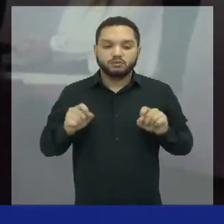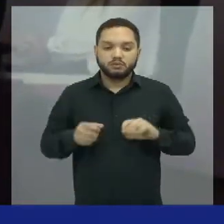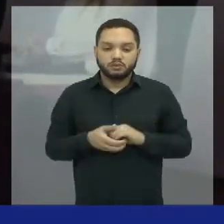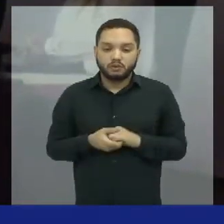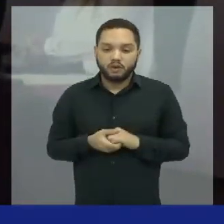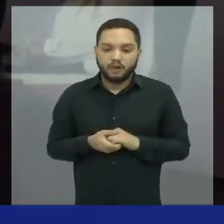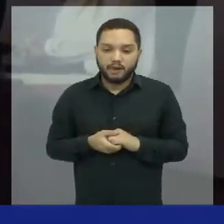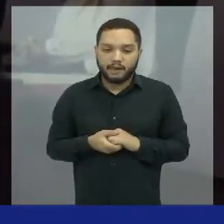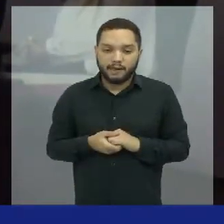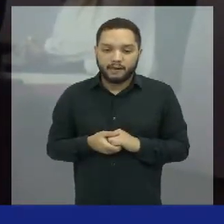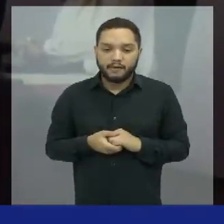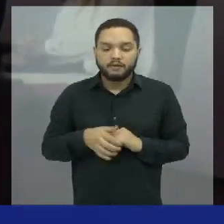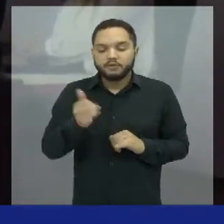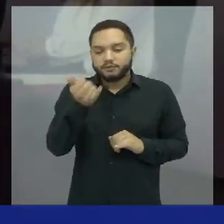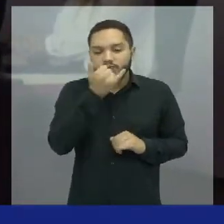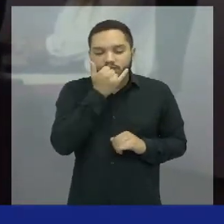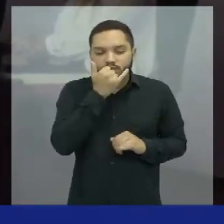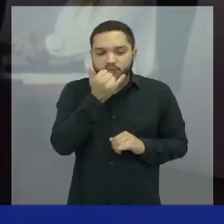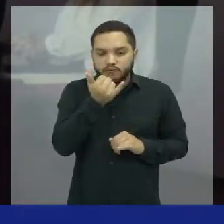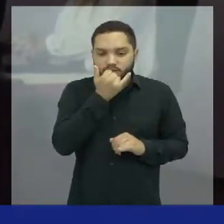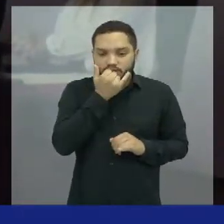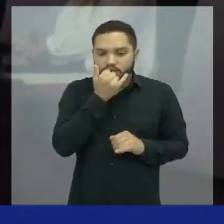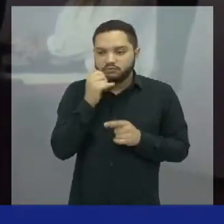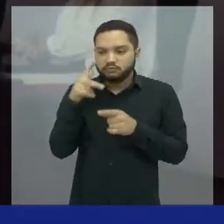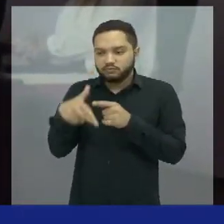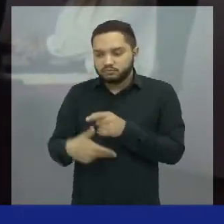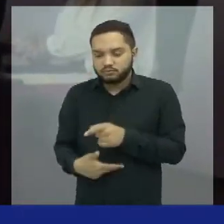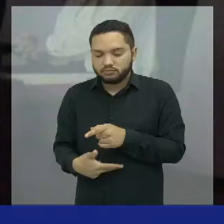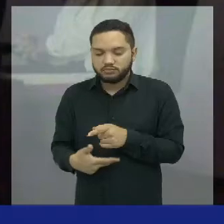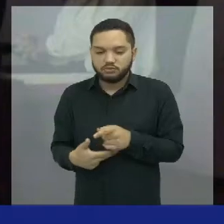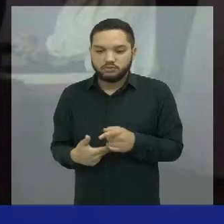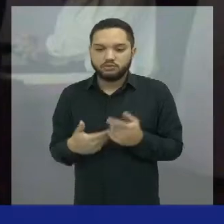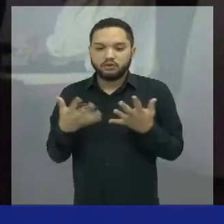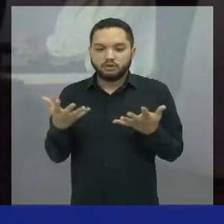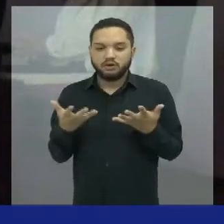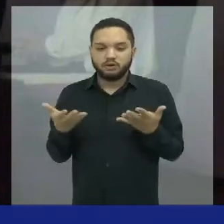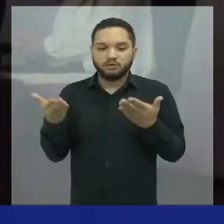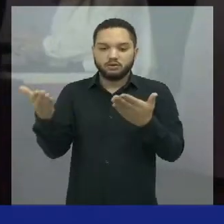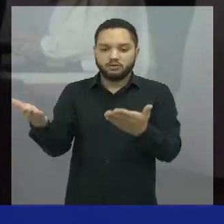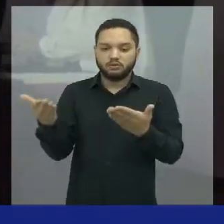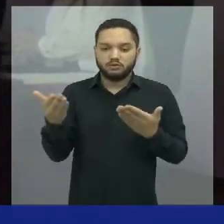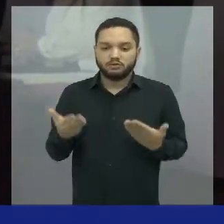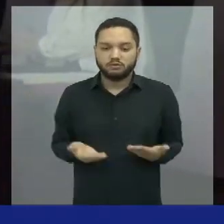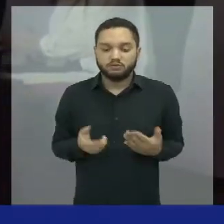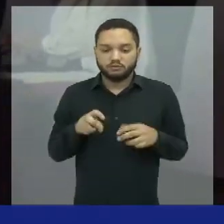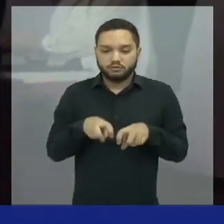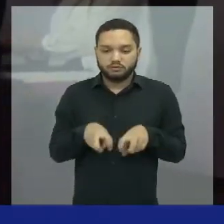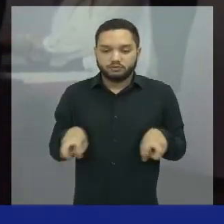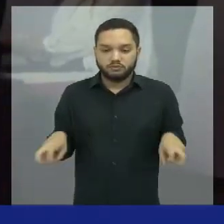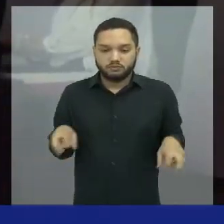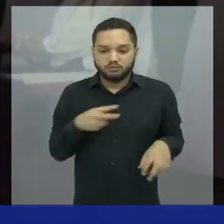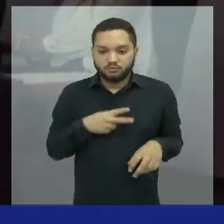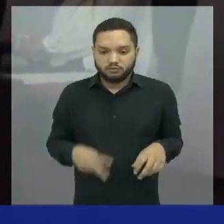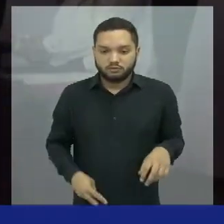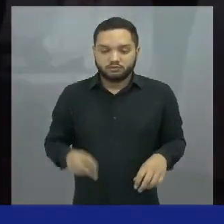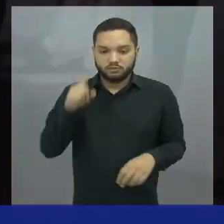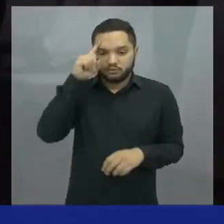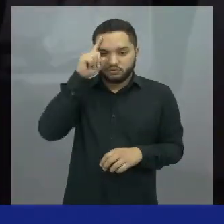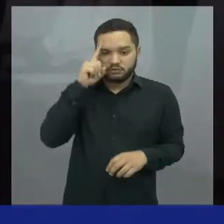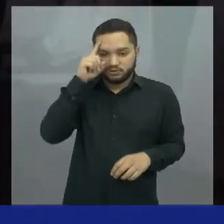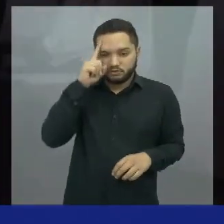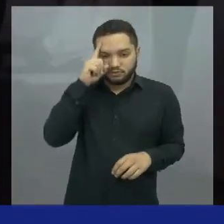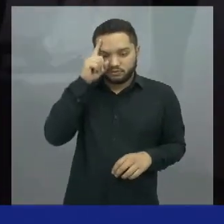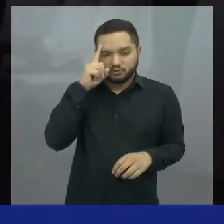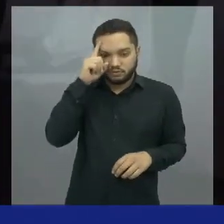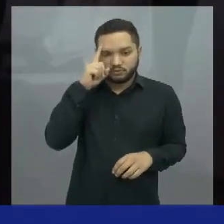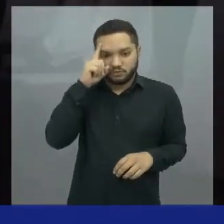Pois não, presidente. Peço licença aqui para lhe interromper, doutor Rodrigo, para convidar, para compor a mesa, o vereador Renan Colares,